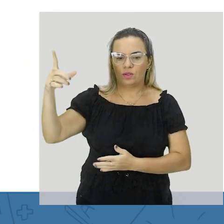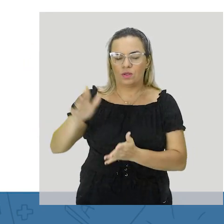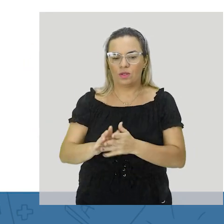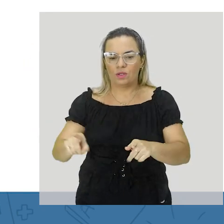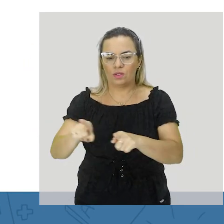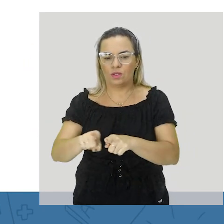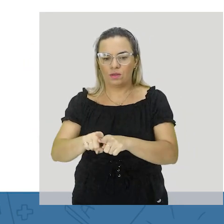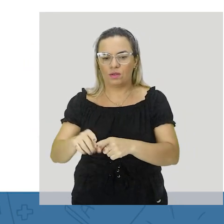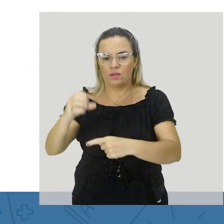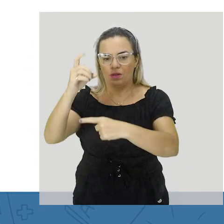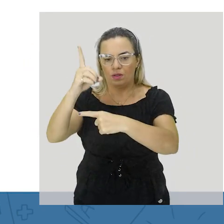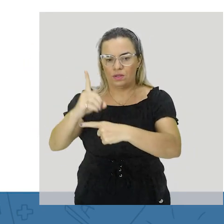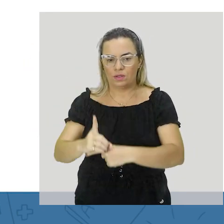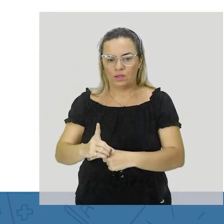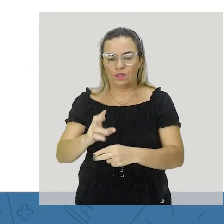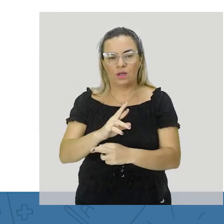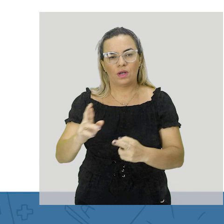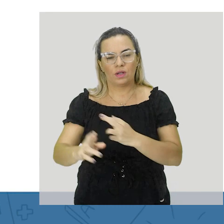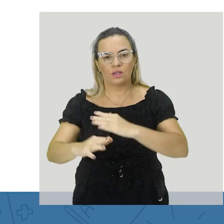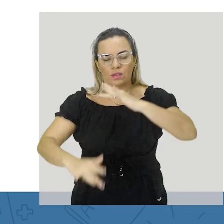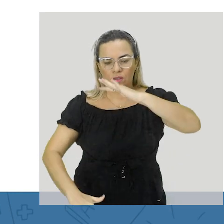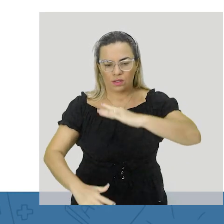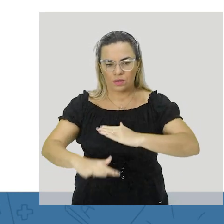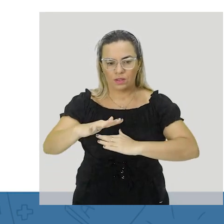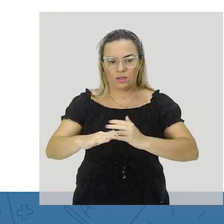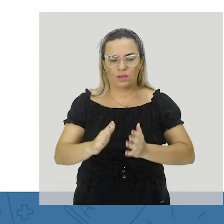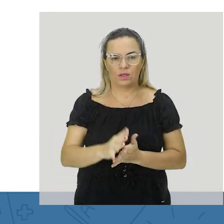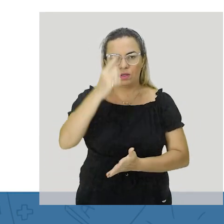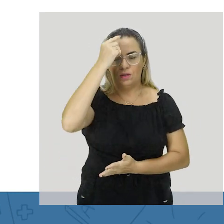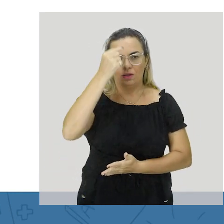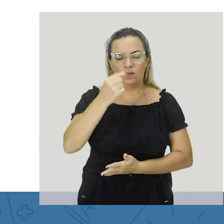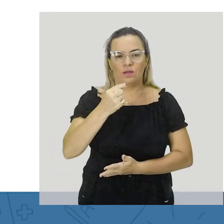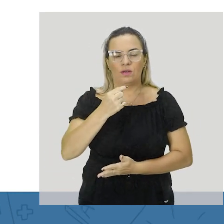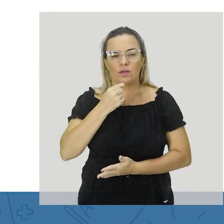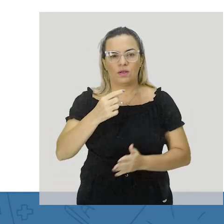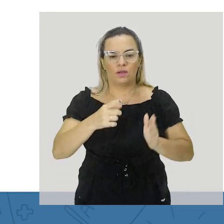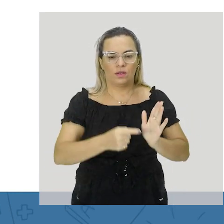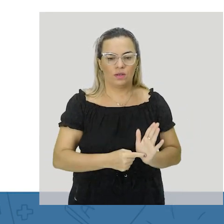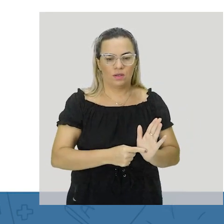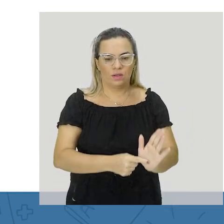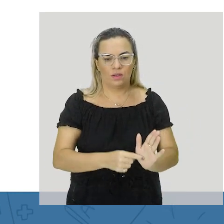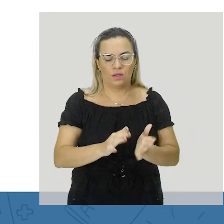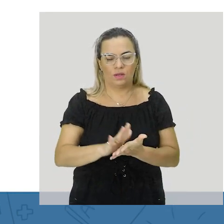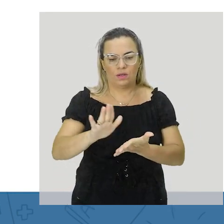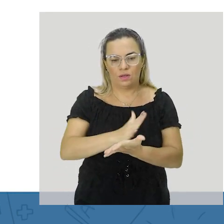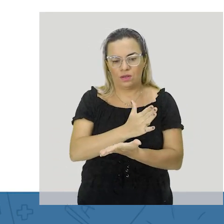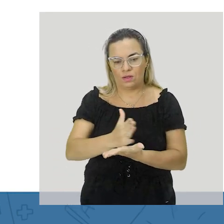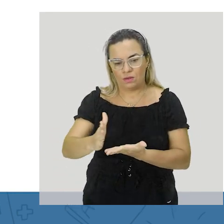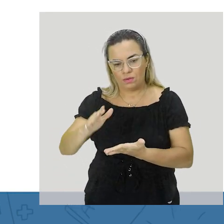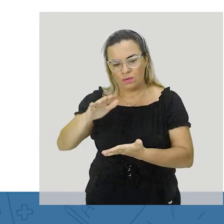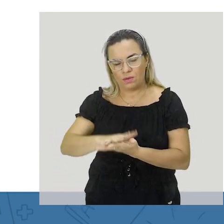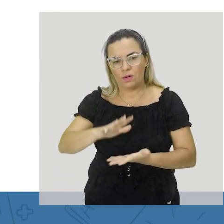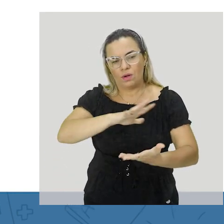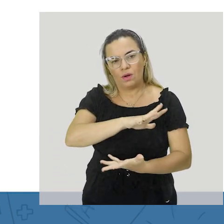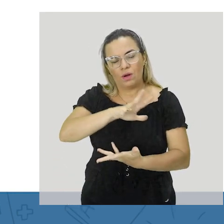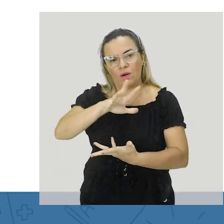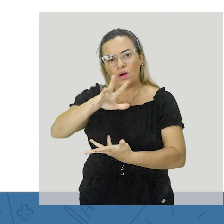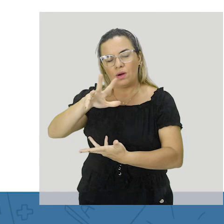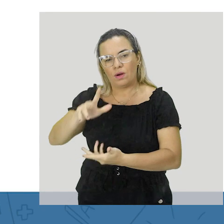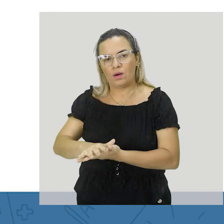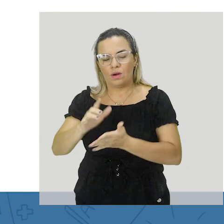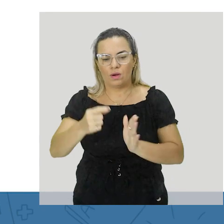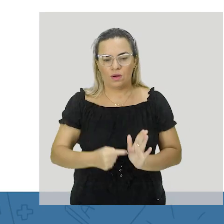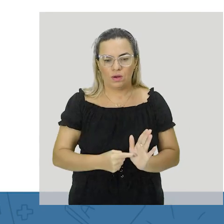percebe aí, na figura que está aparecendo para você, que nós temos alguns planetas desses que estão aí, que tem